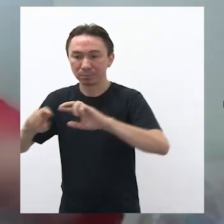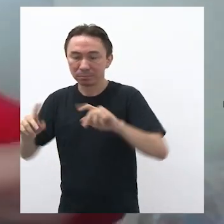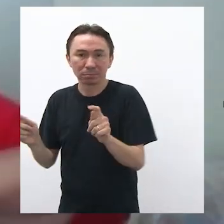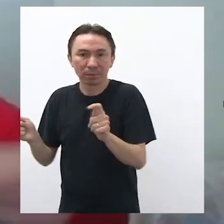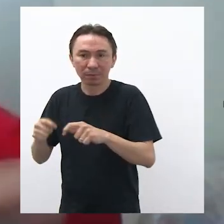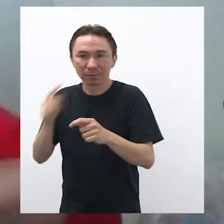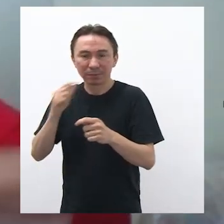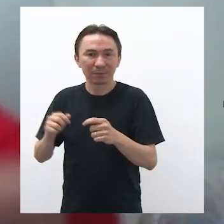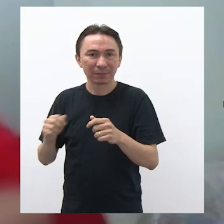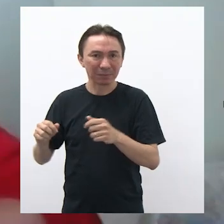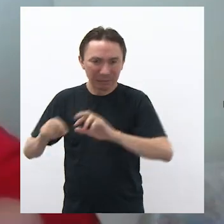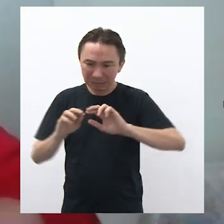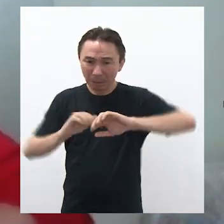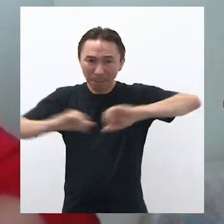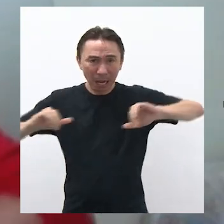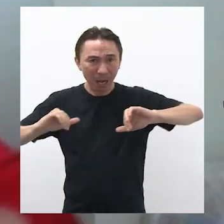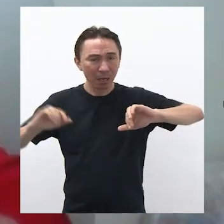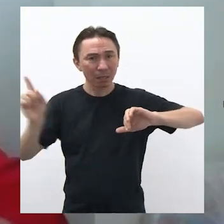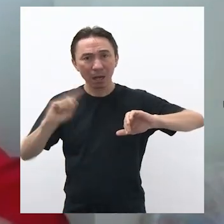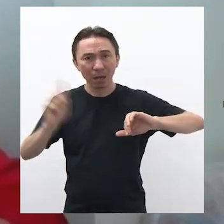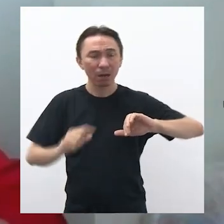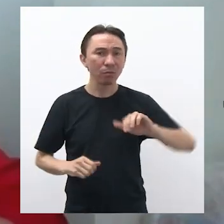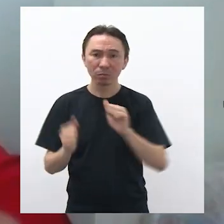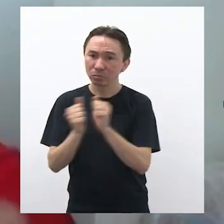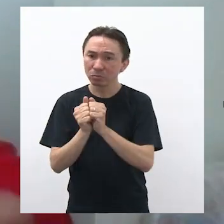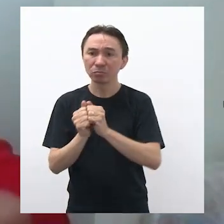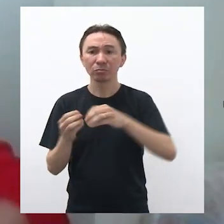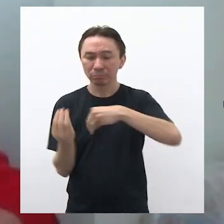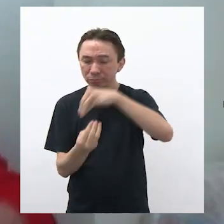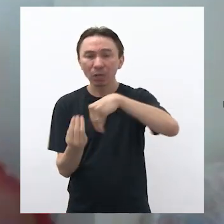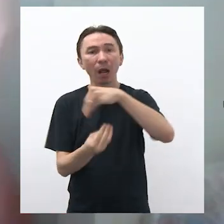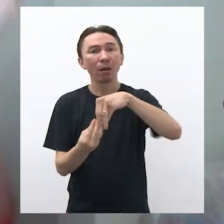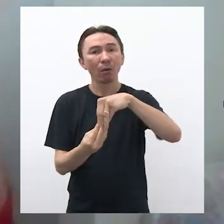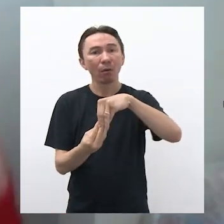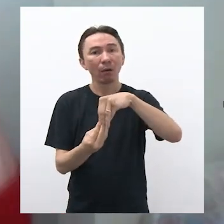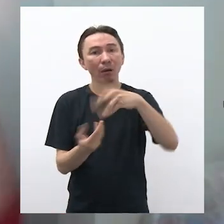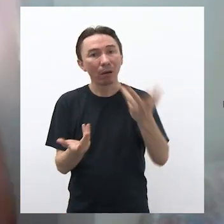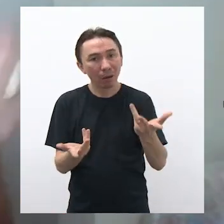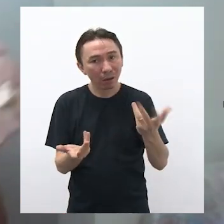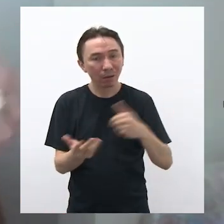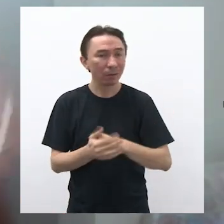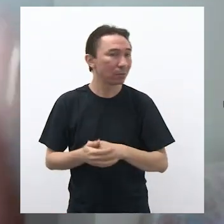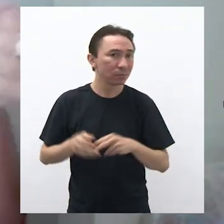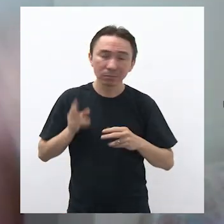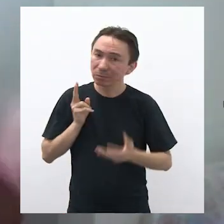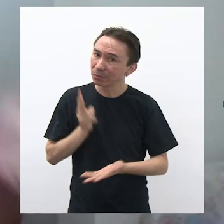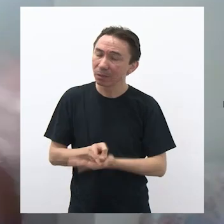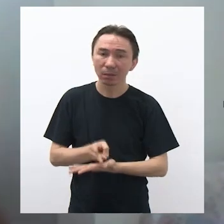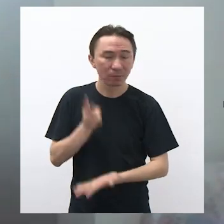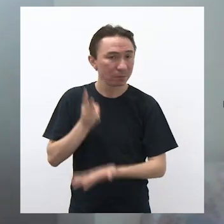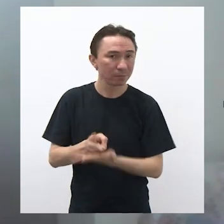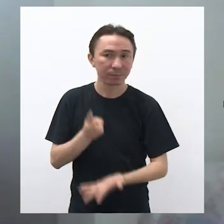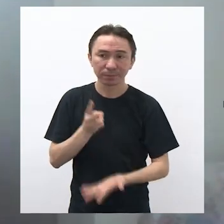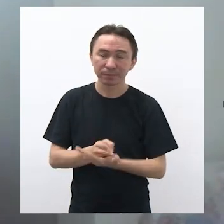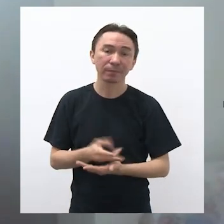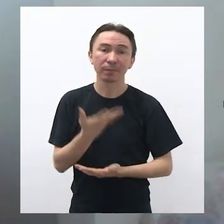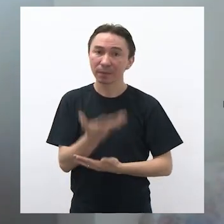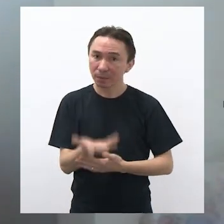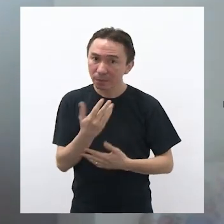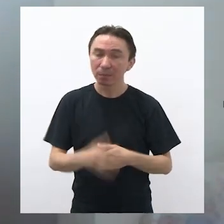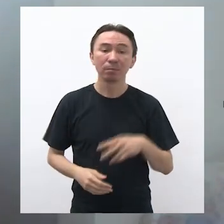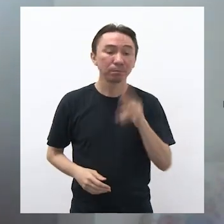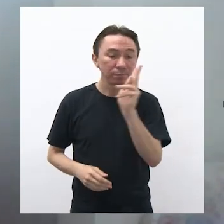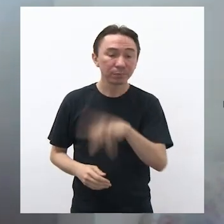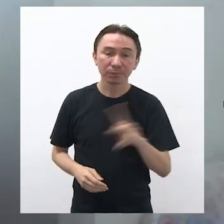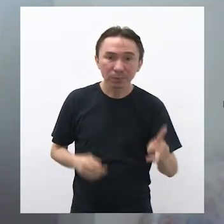Isso acontece junto e misturado o tempo todo. O que acontece é que o professor intencionalmente vai fazer umas paradas e vai